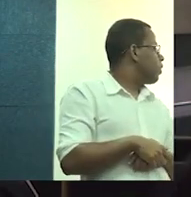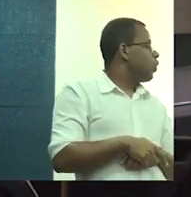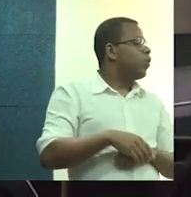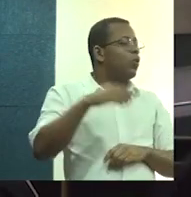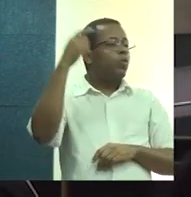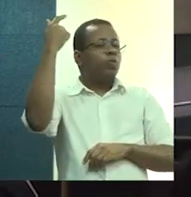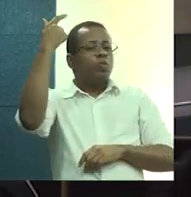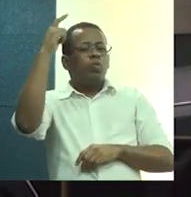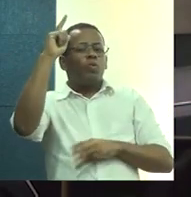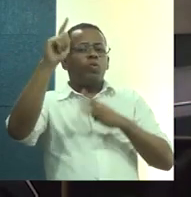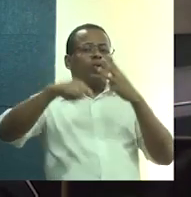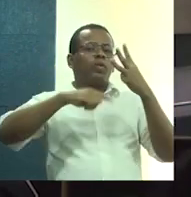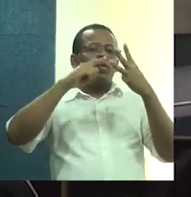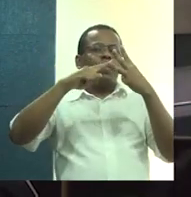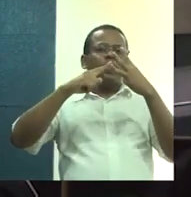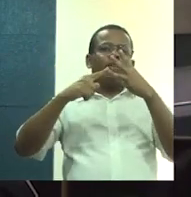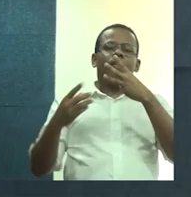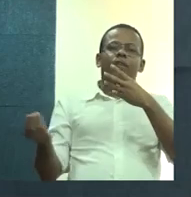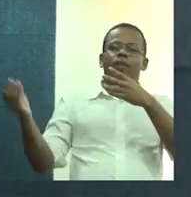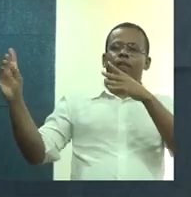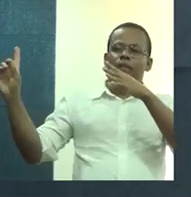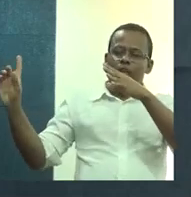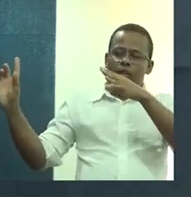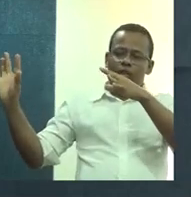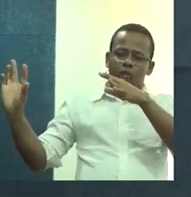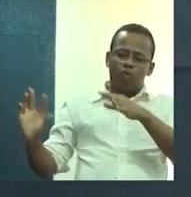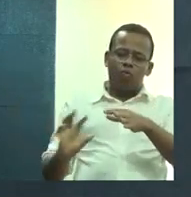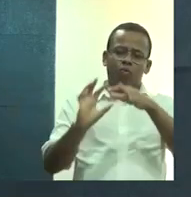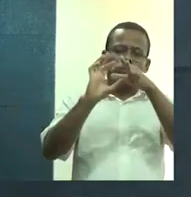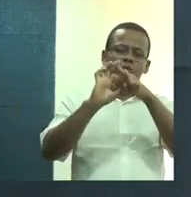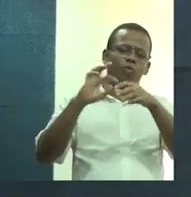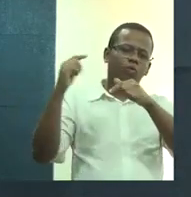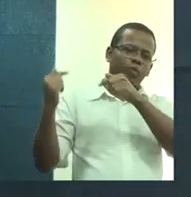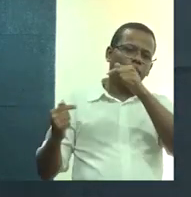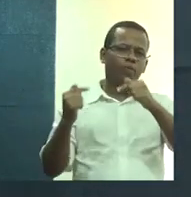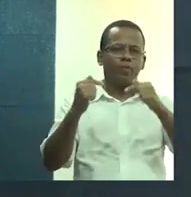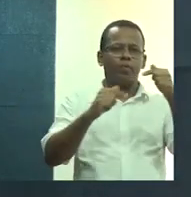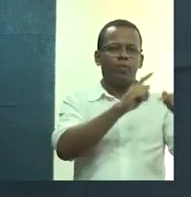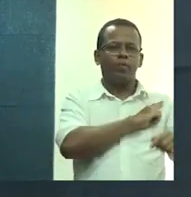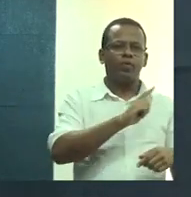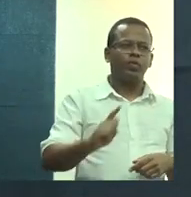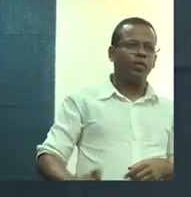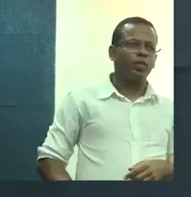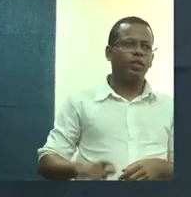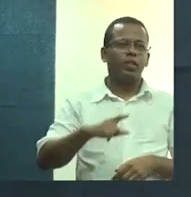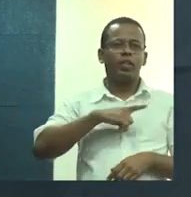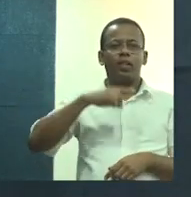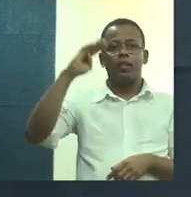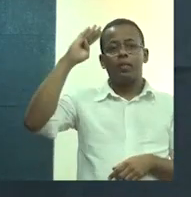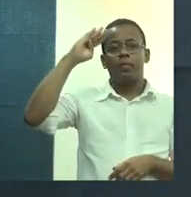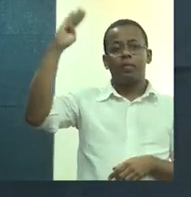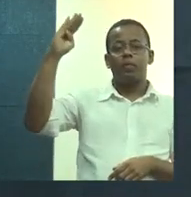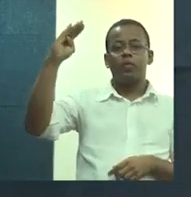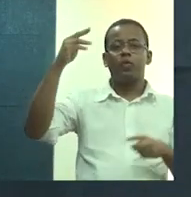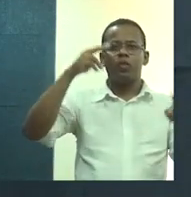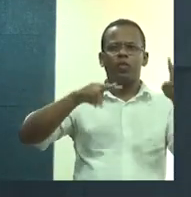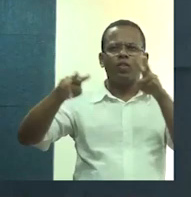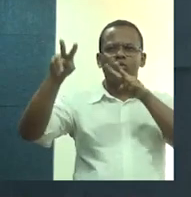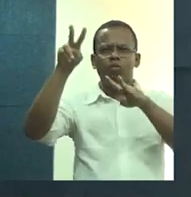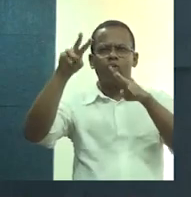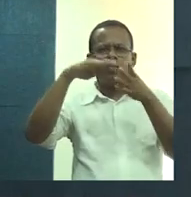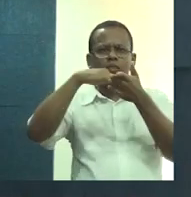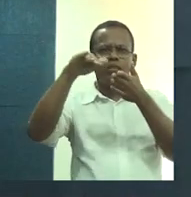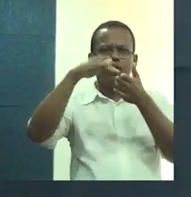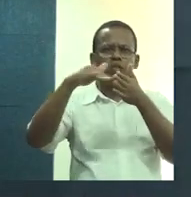outro eixo principal é integrar as políticas públicas a gente acredita que por ter uma uma das principais visões né que a secretaria